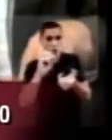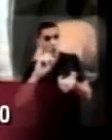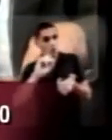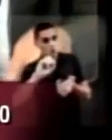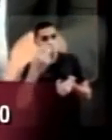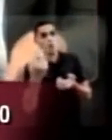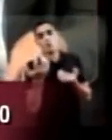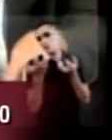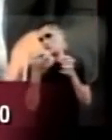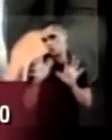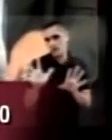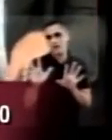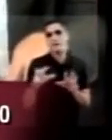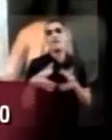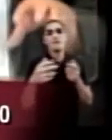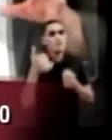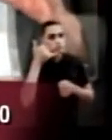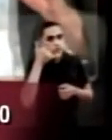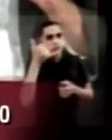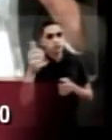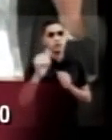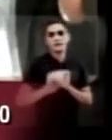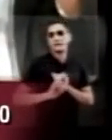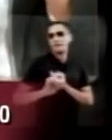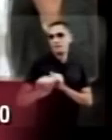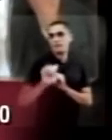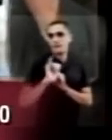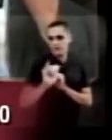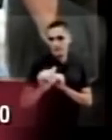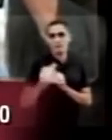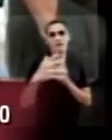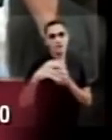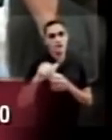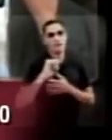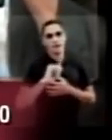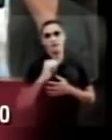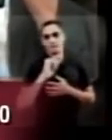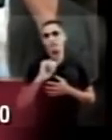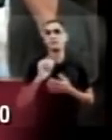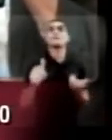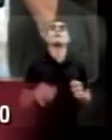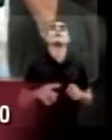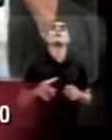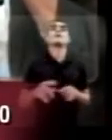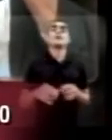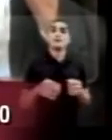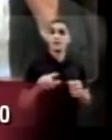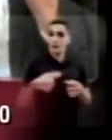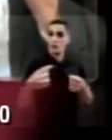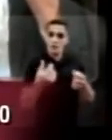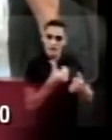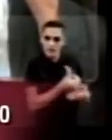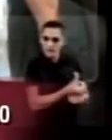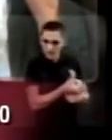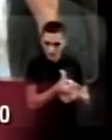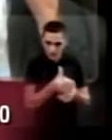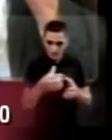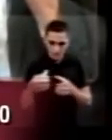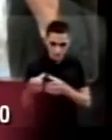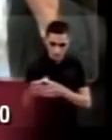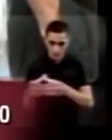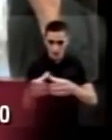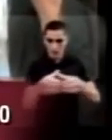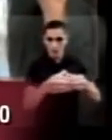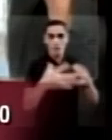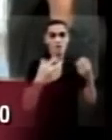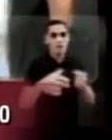grupos que eu falei para vocês, nós entraremos em contato. Tá? Mas nós não vamos parar por